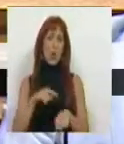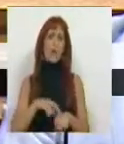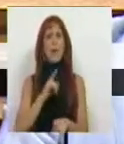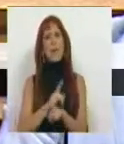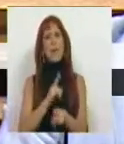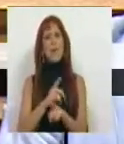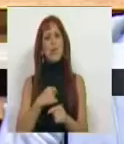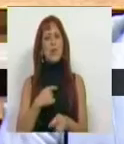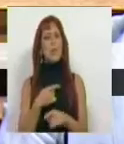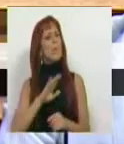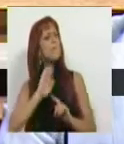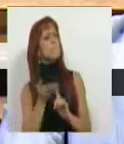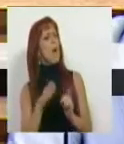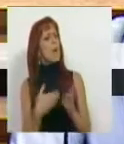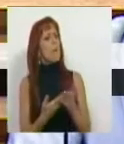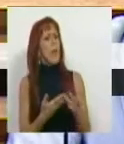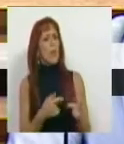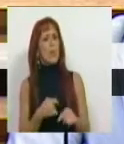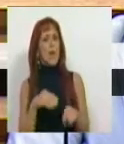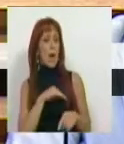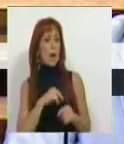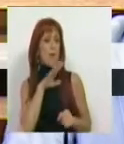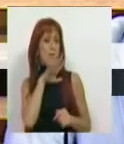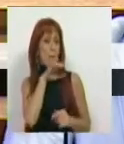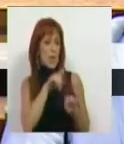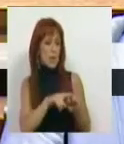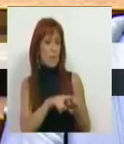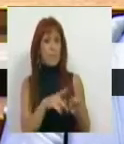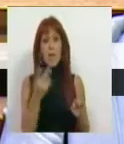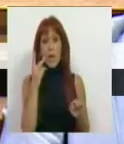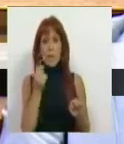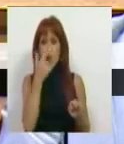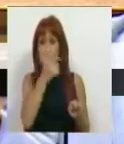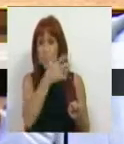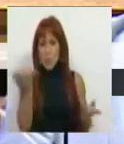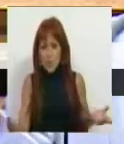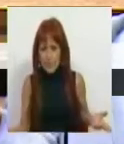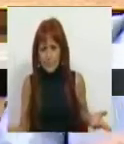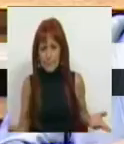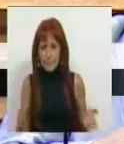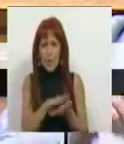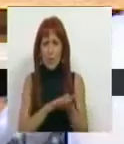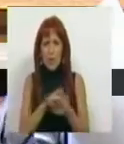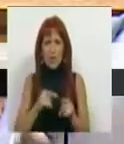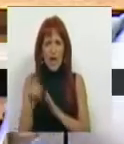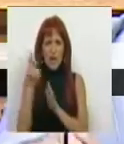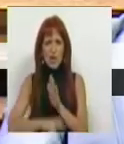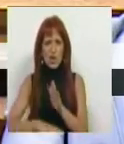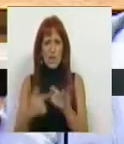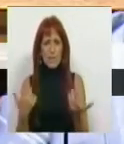mesmo tempo em que se penaliza os rendimentos familiares e a vida das pessoas. Basicamente, o que este